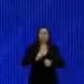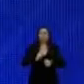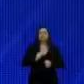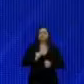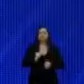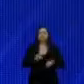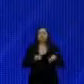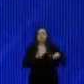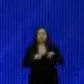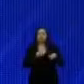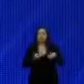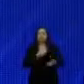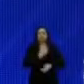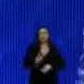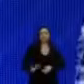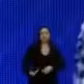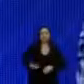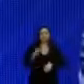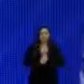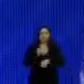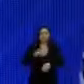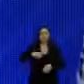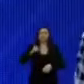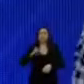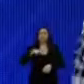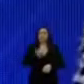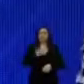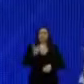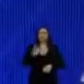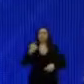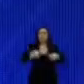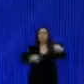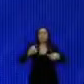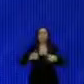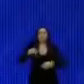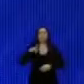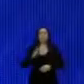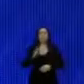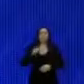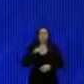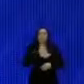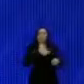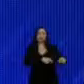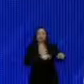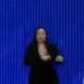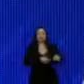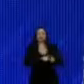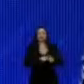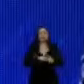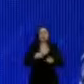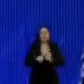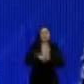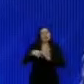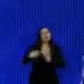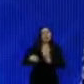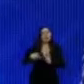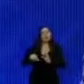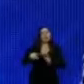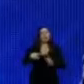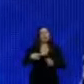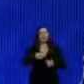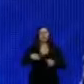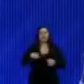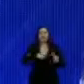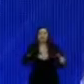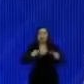porque se nós não temos política pública chegando na zona rural não temos política pública chegando nas periferias é porque houve uma má gestão